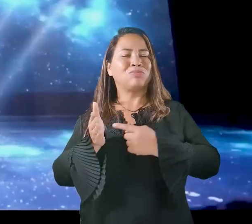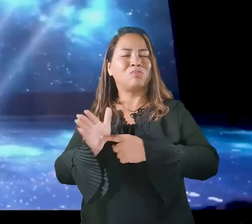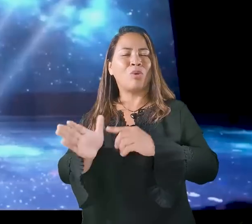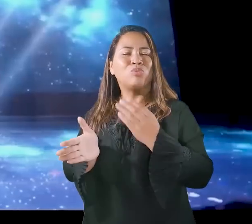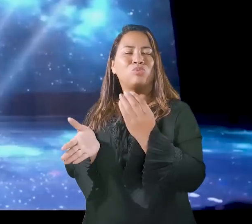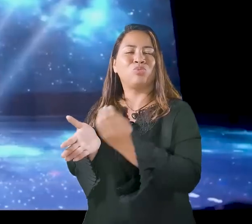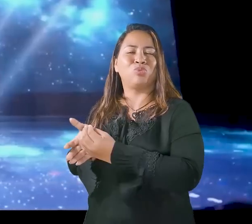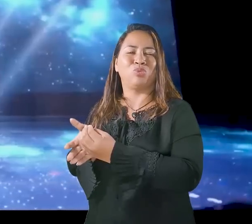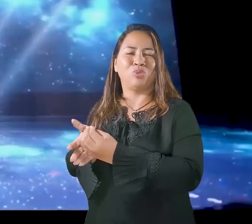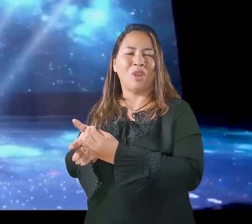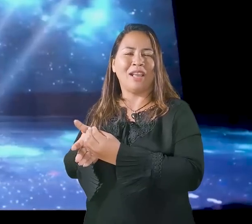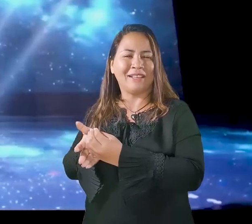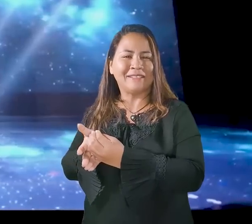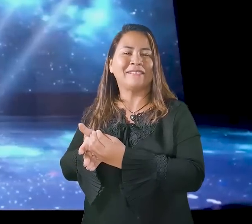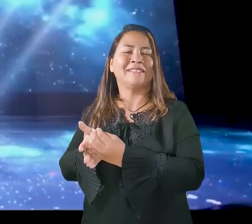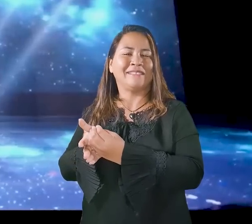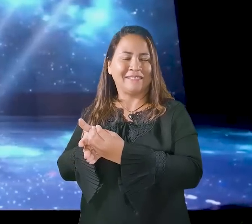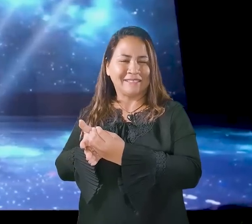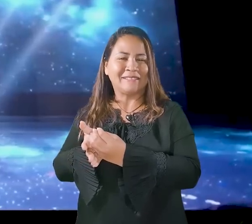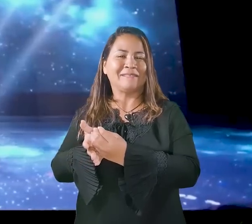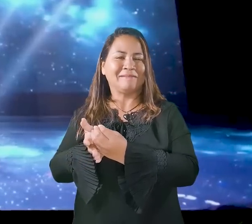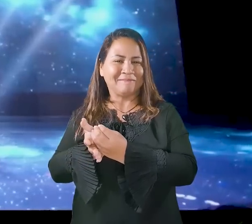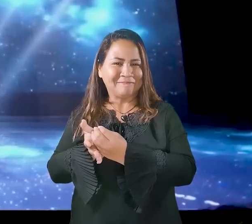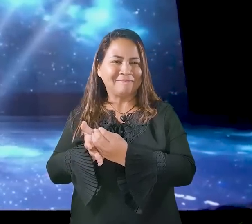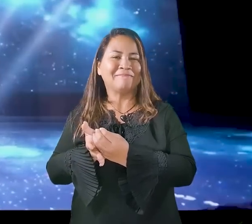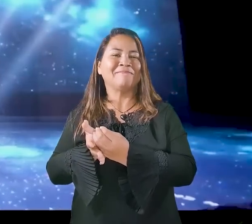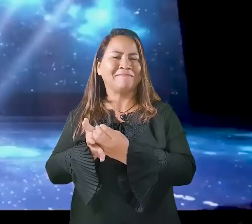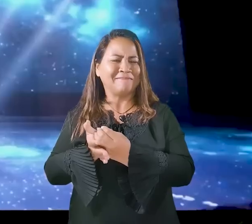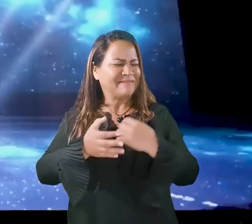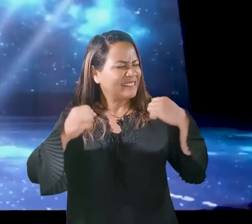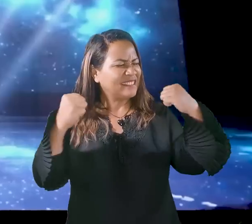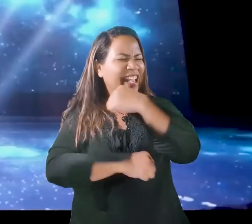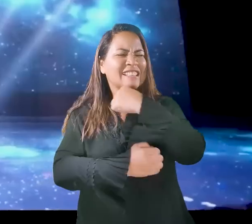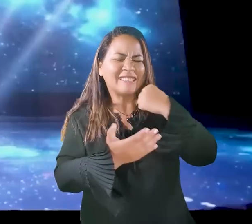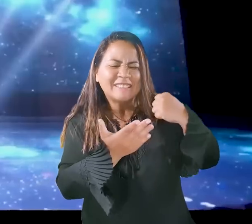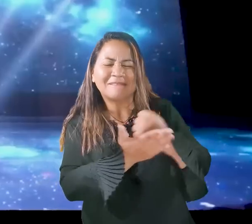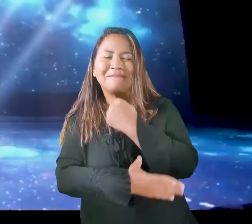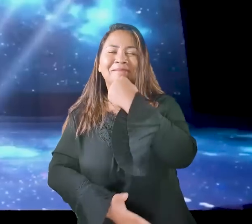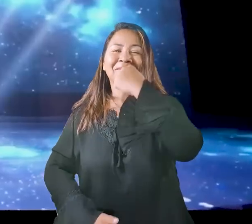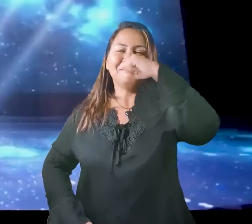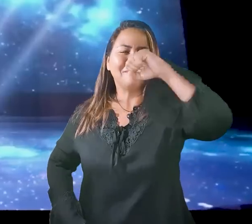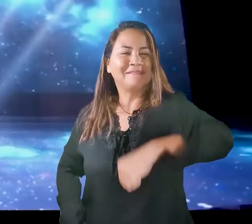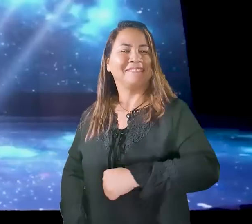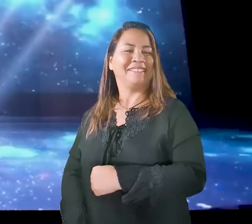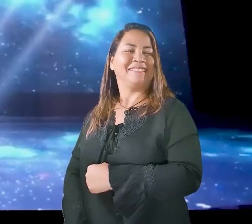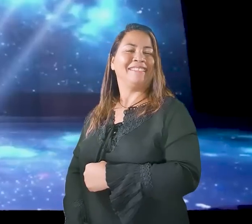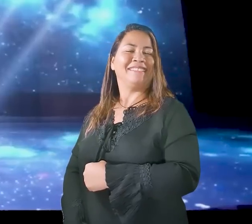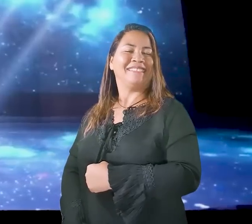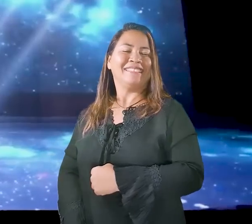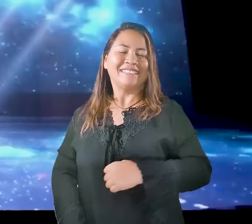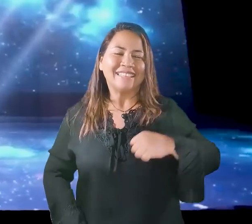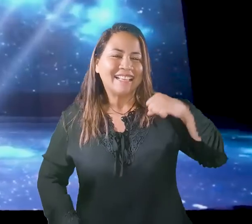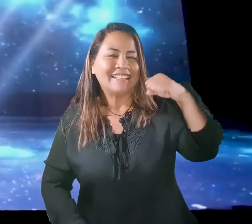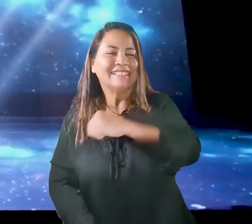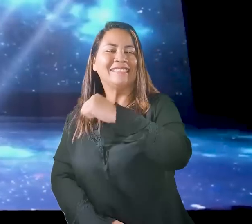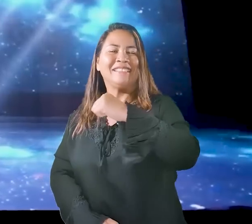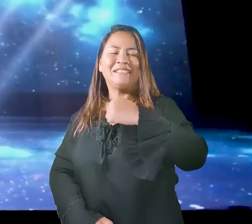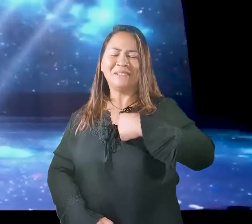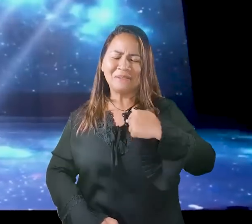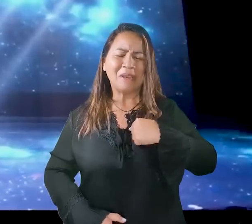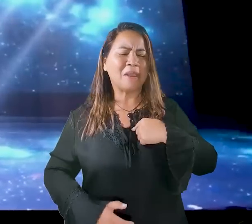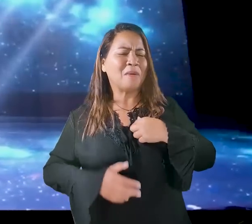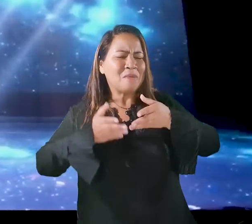Balança a cabeça como eu estou fazendo, como quem diz, é isso. Quando você achou a imagem de ancoramento, é isso. Eu nasci para